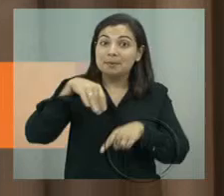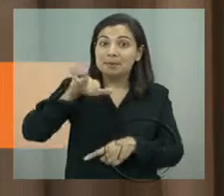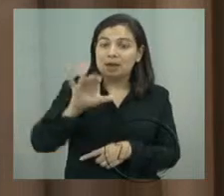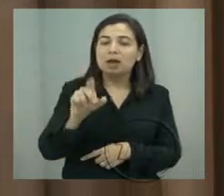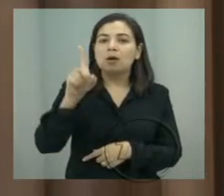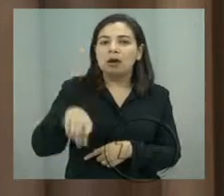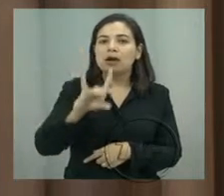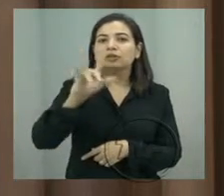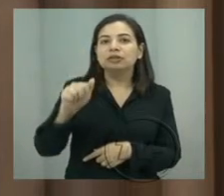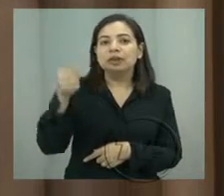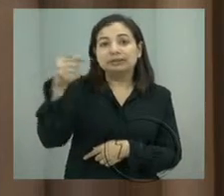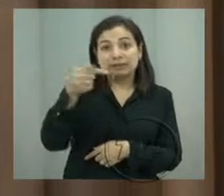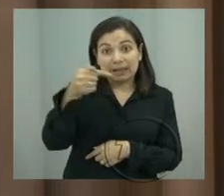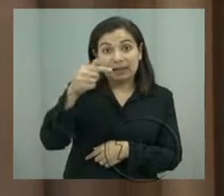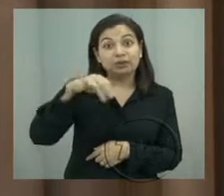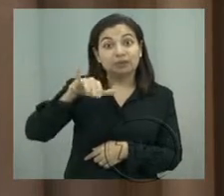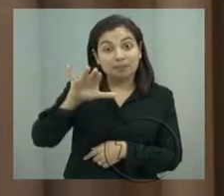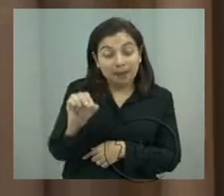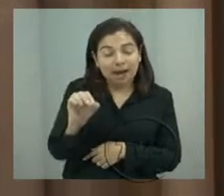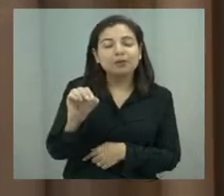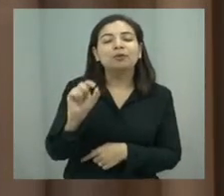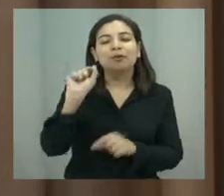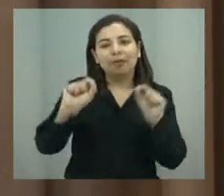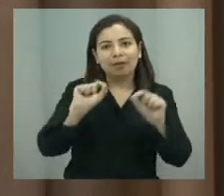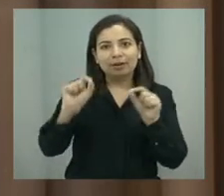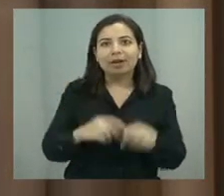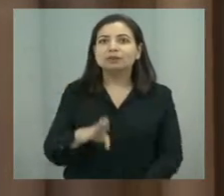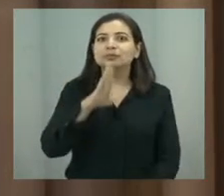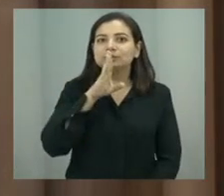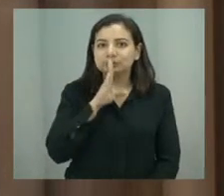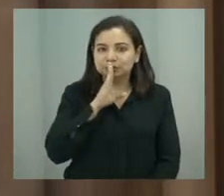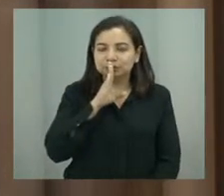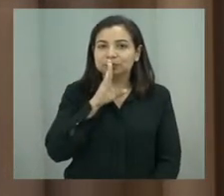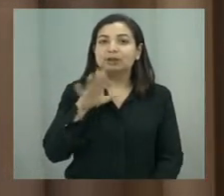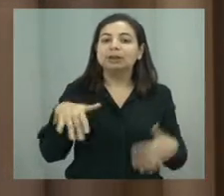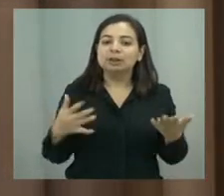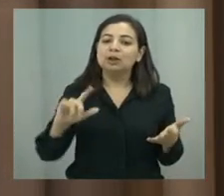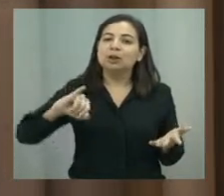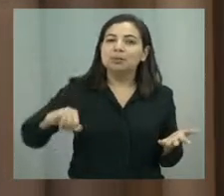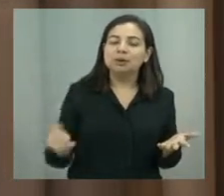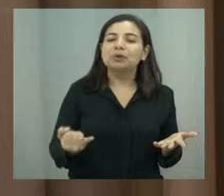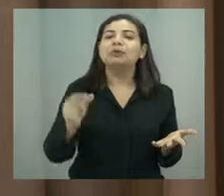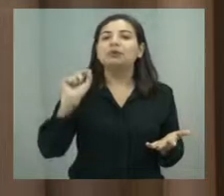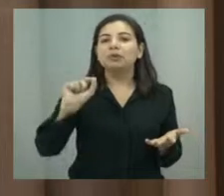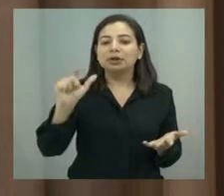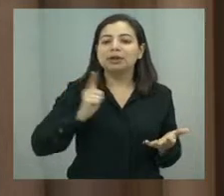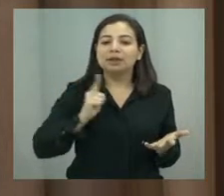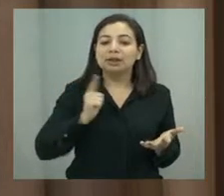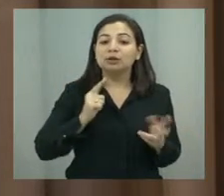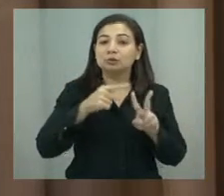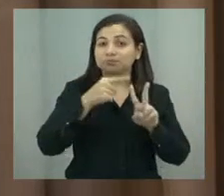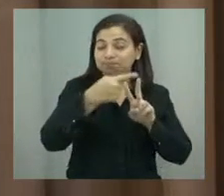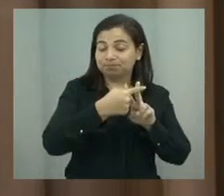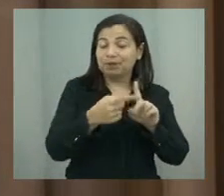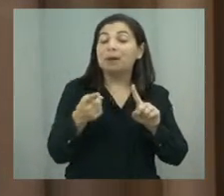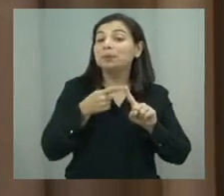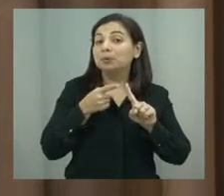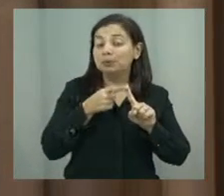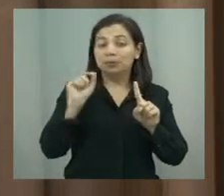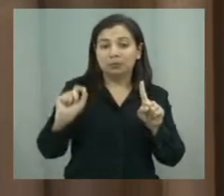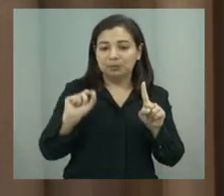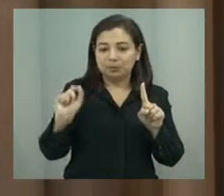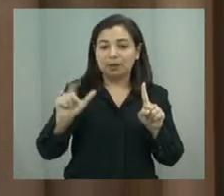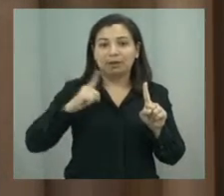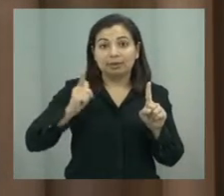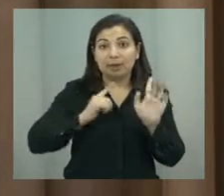dia 7 de maio, e nós aproveitamos a oportunidade para tratar da questão em dois importantes pontos. Primeiro, com foco